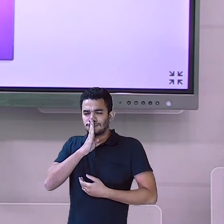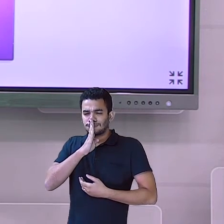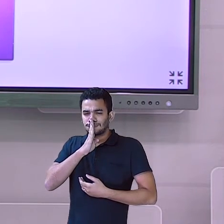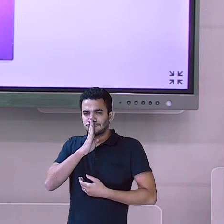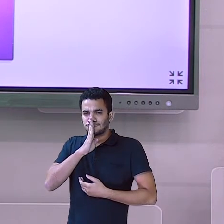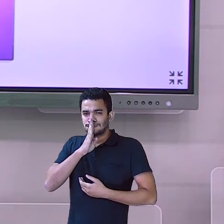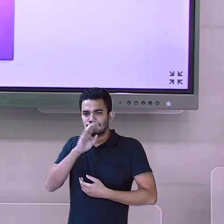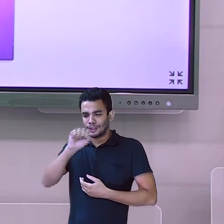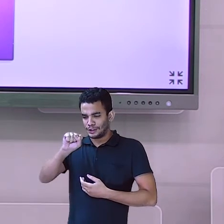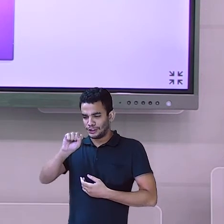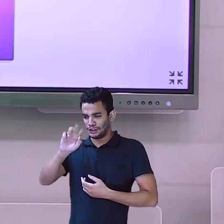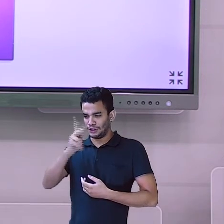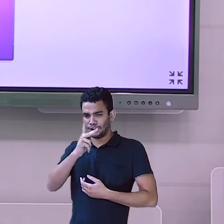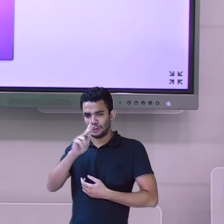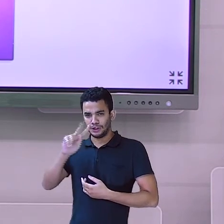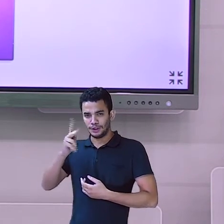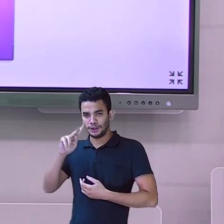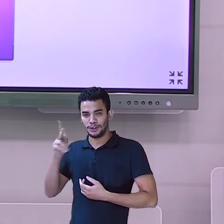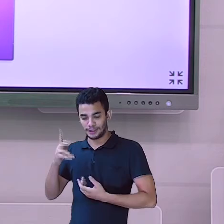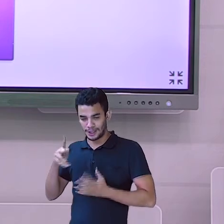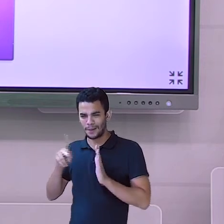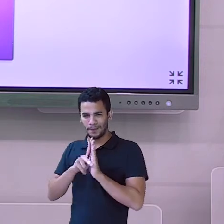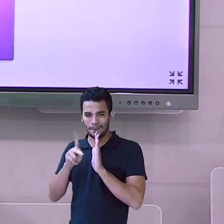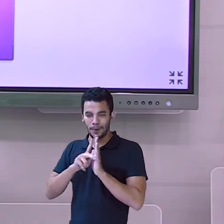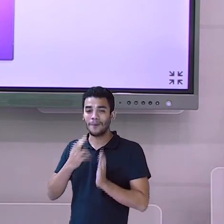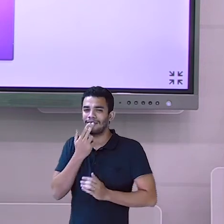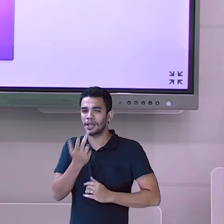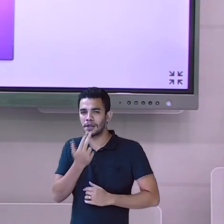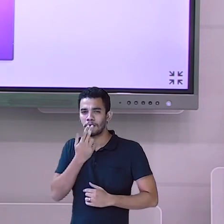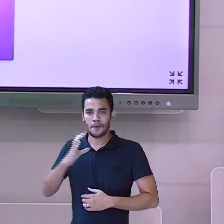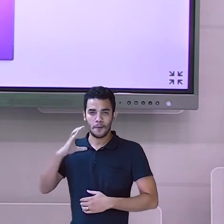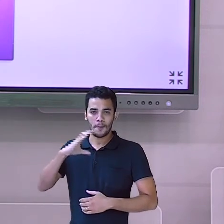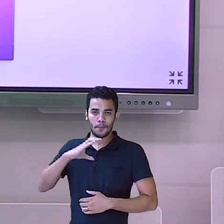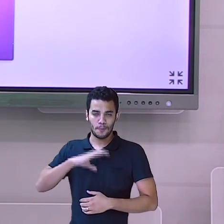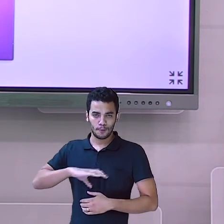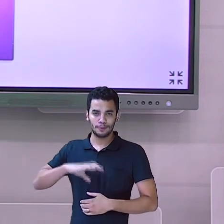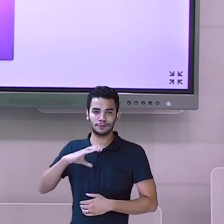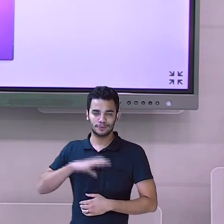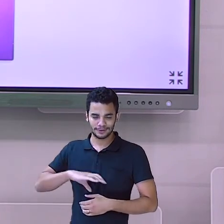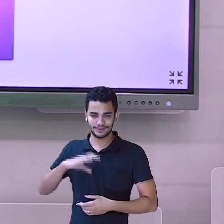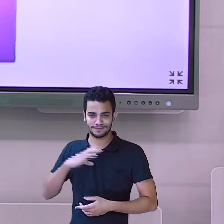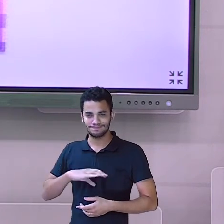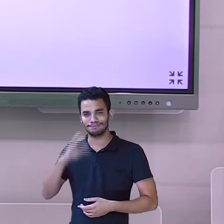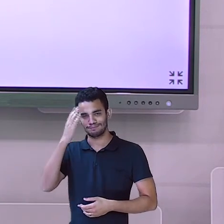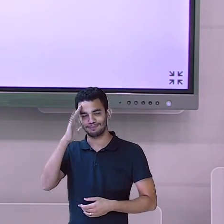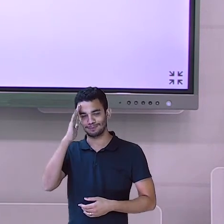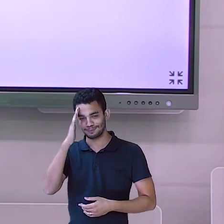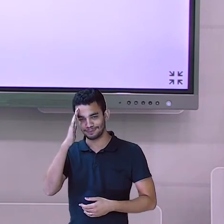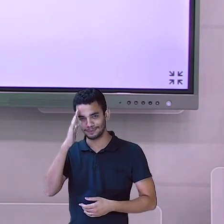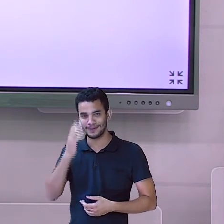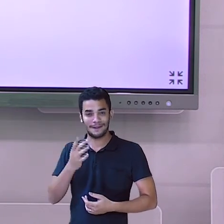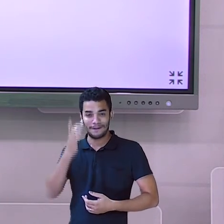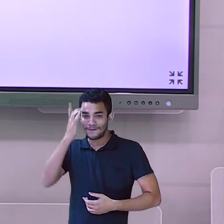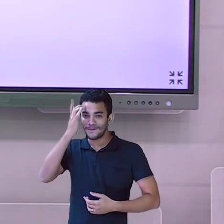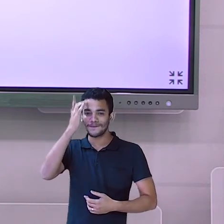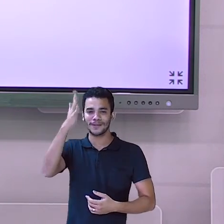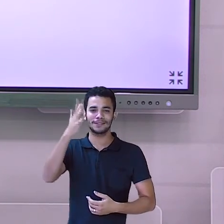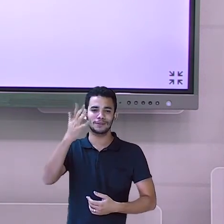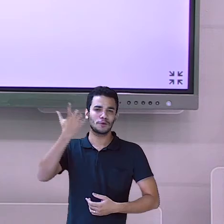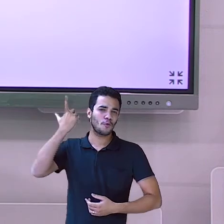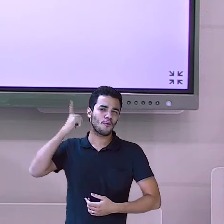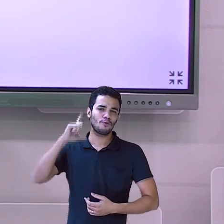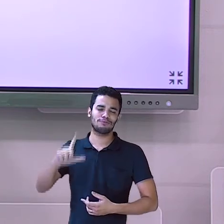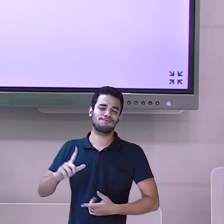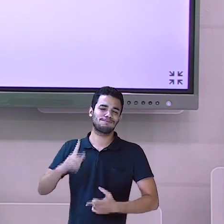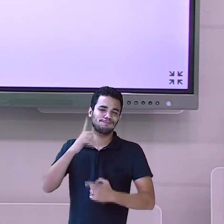de silêncio. Temos aqui uma onomatopeia, ó, o som, interjeição de silêncio. E é isso, terminamos